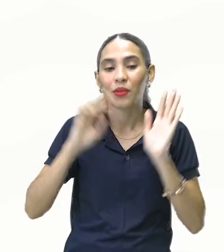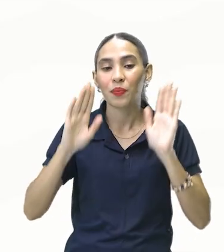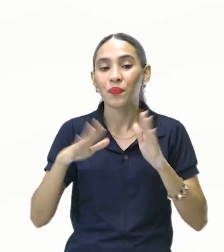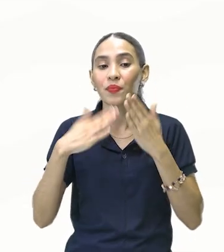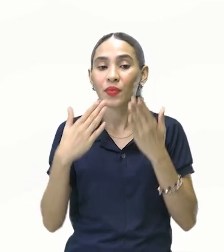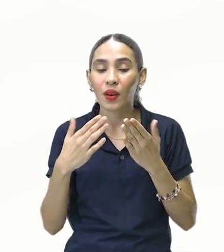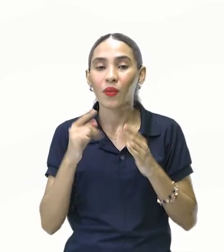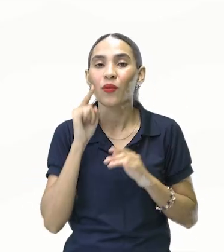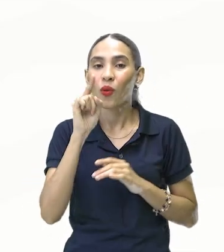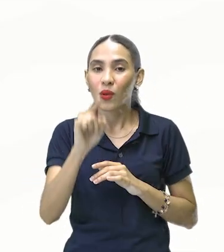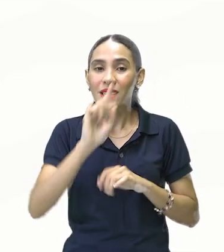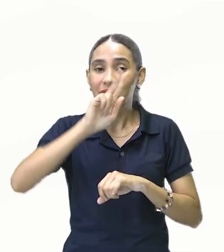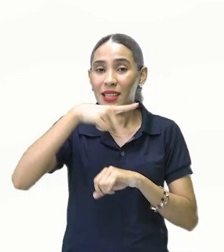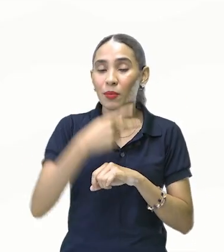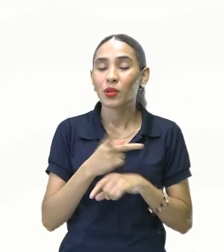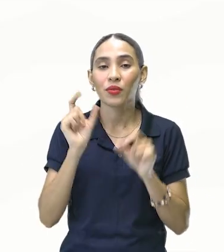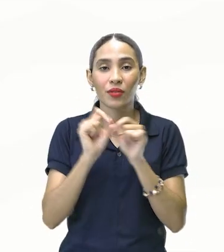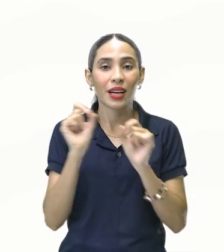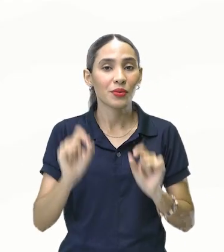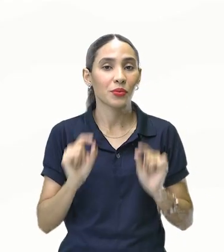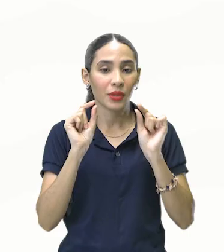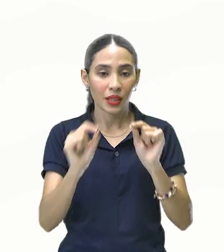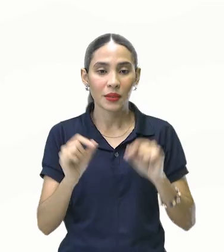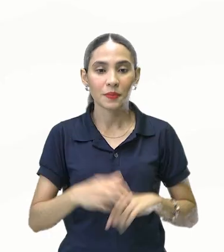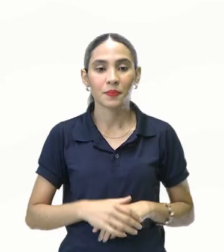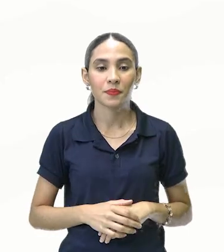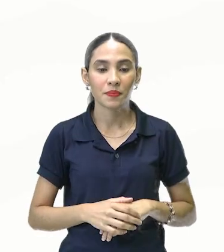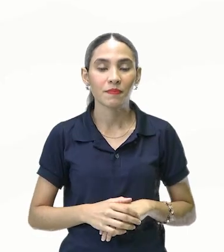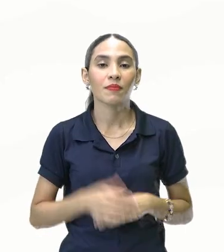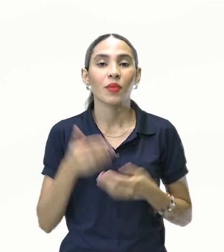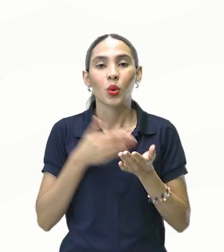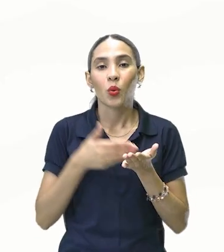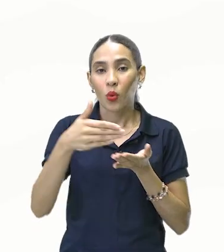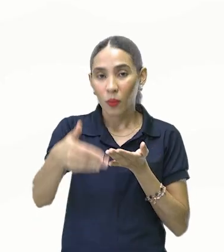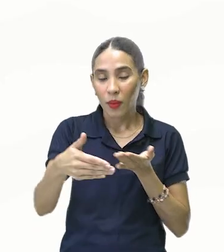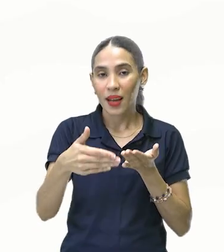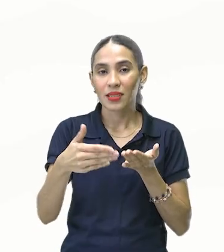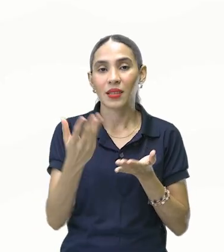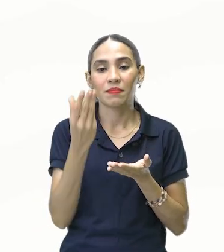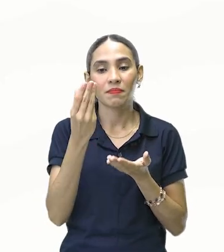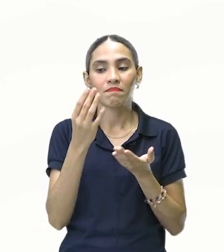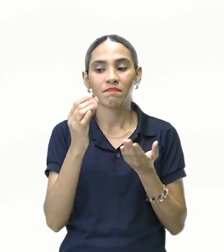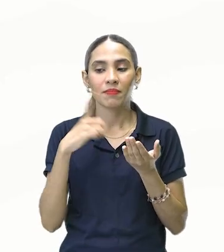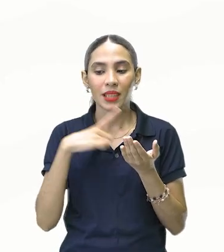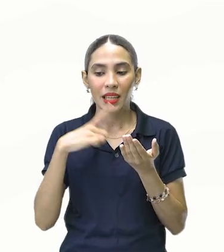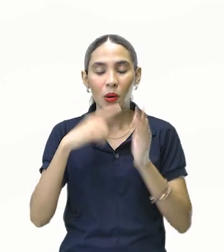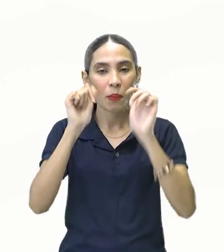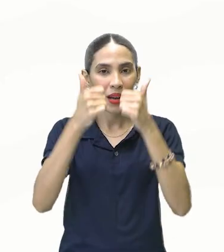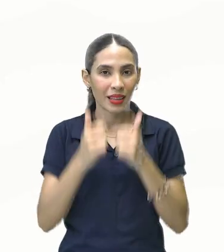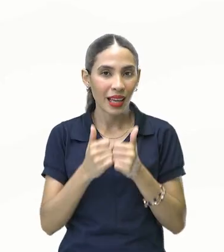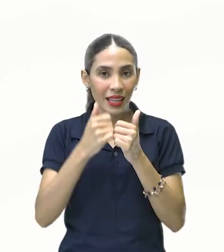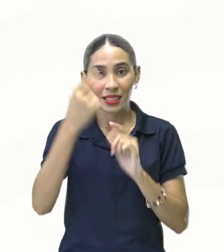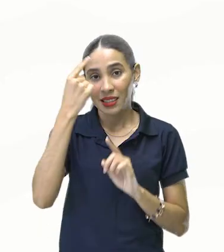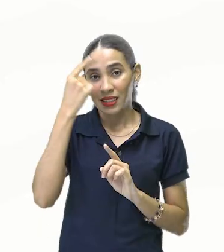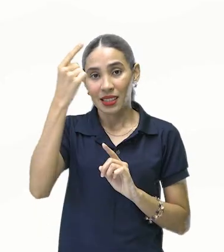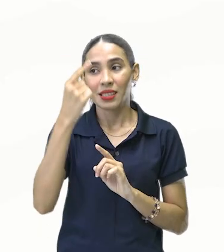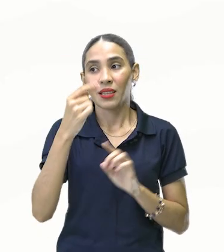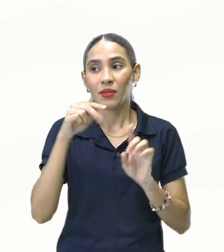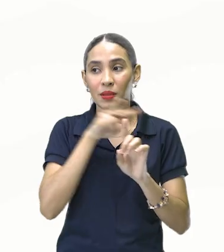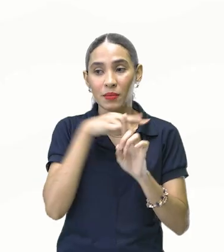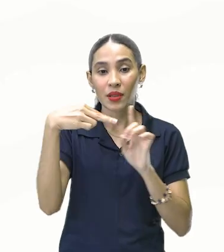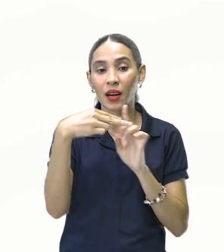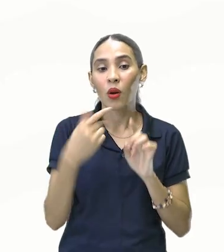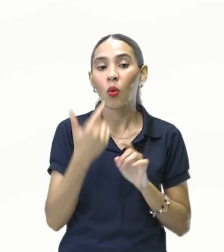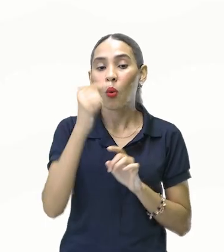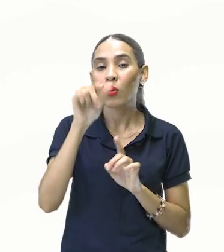eu automaticamente começo a colocar uma intenção e a enxergar aquilo com